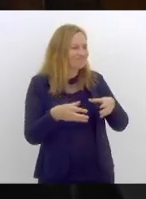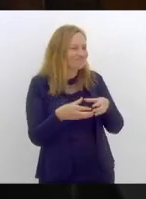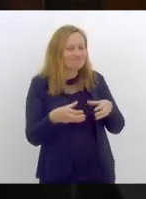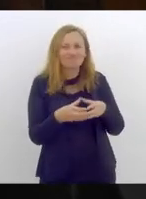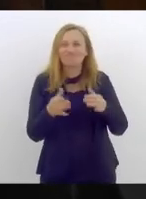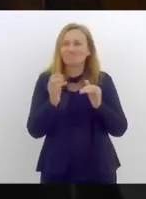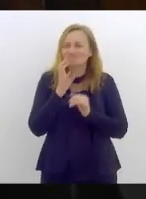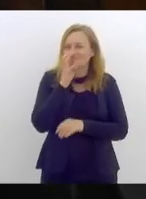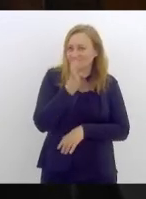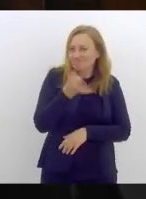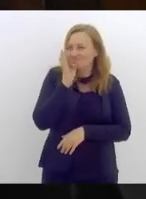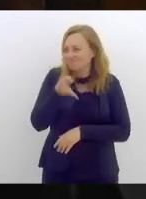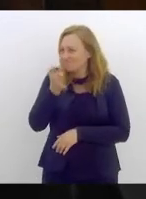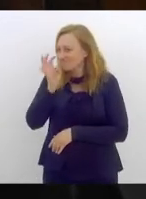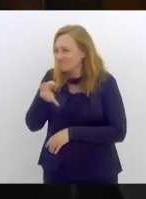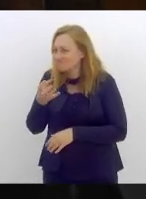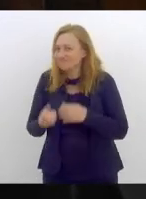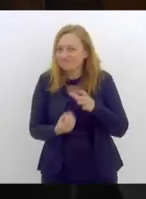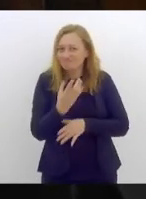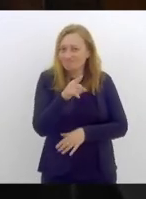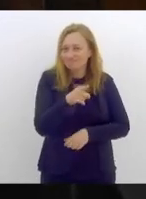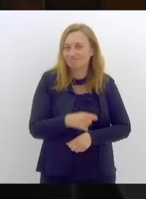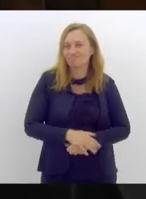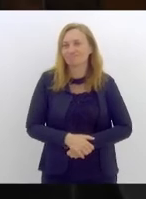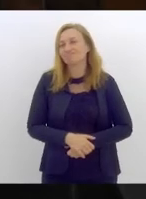denunciando aquela construção